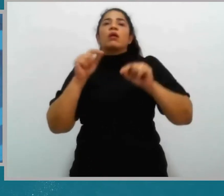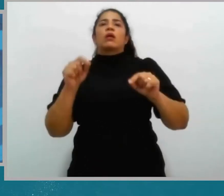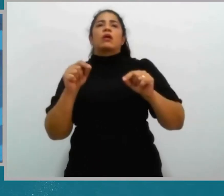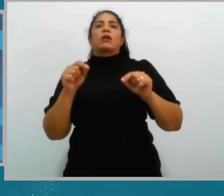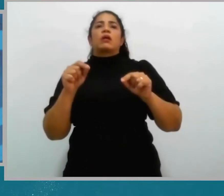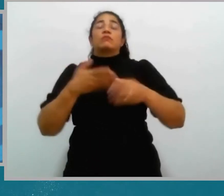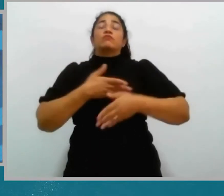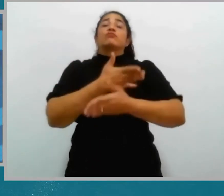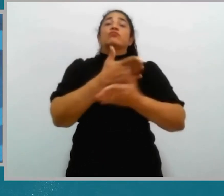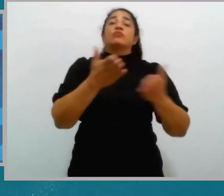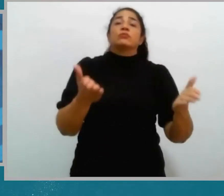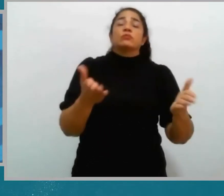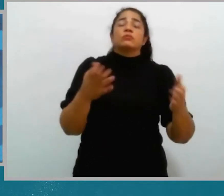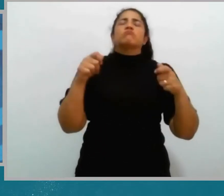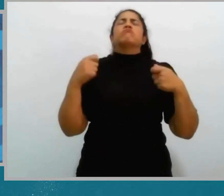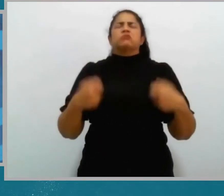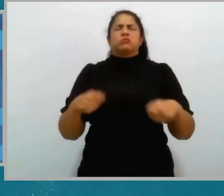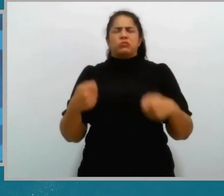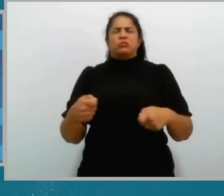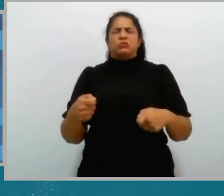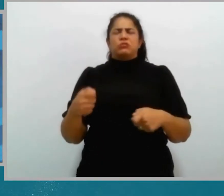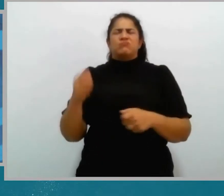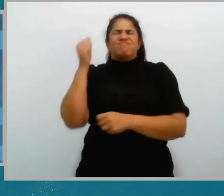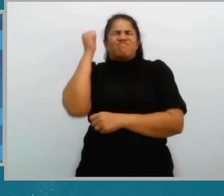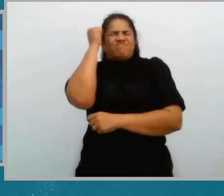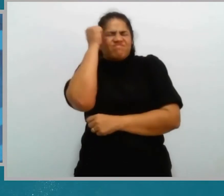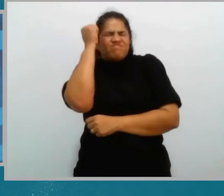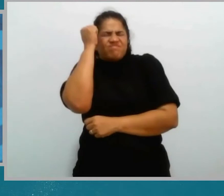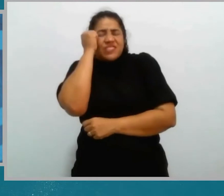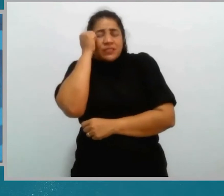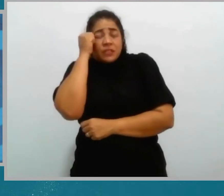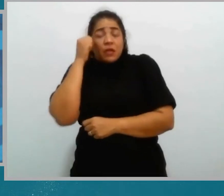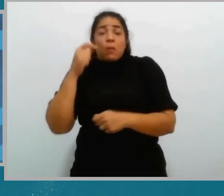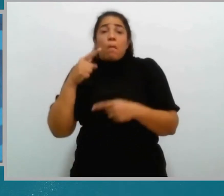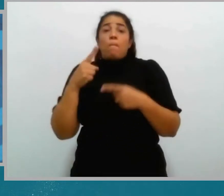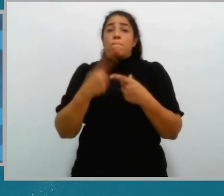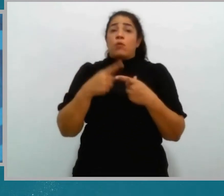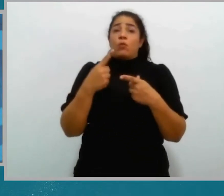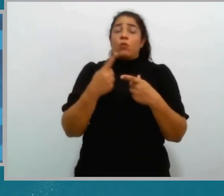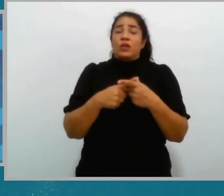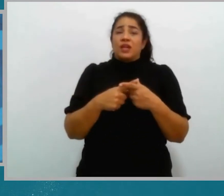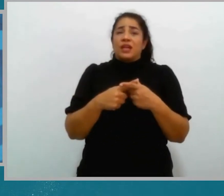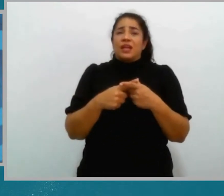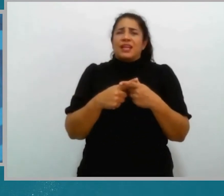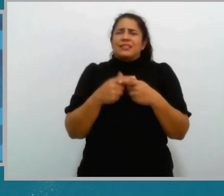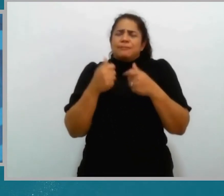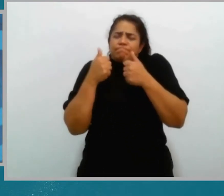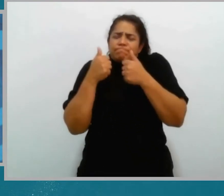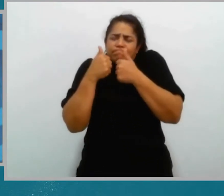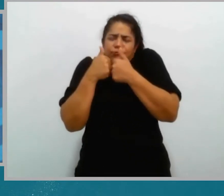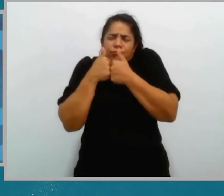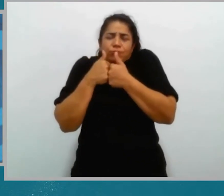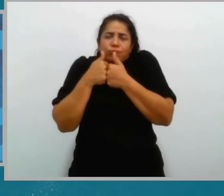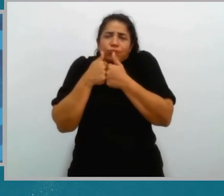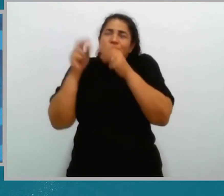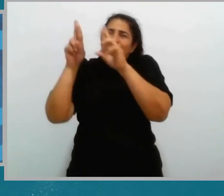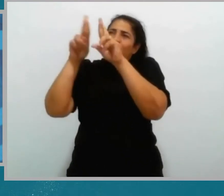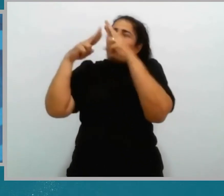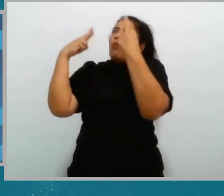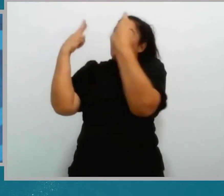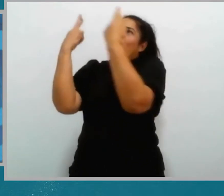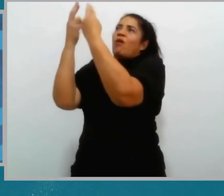Arrependei-vos, porque está próximo o reino dos céus. Irmãos, que maravilha. Nessa